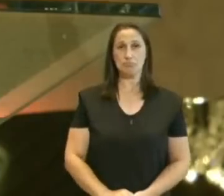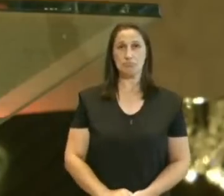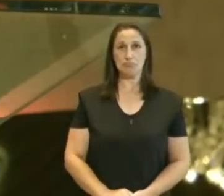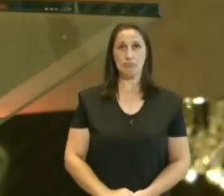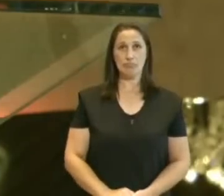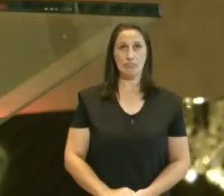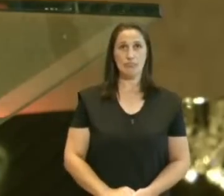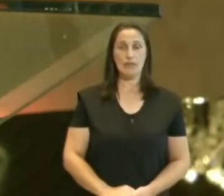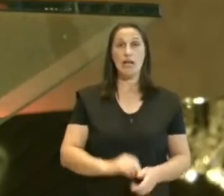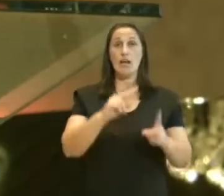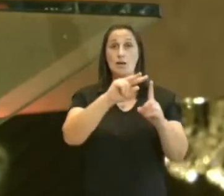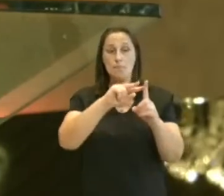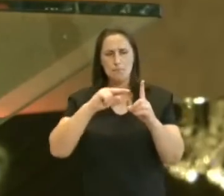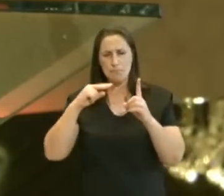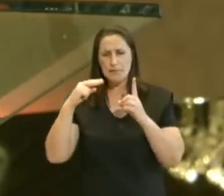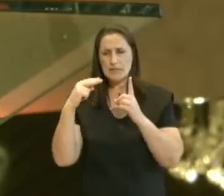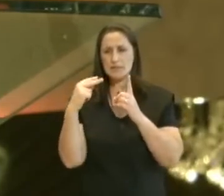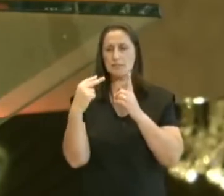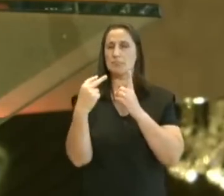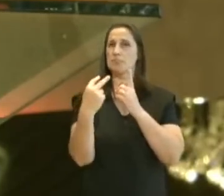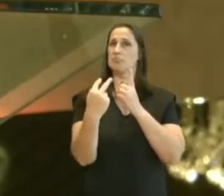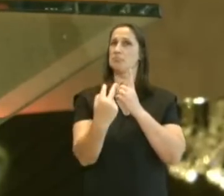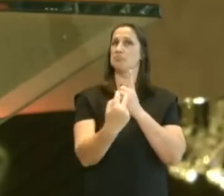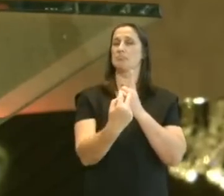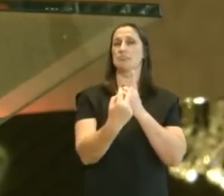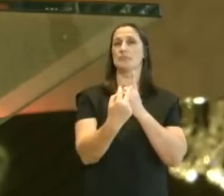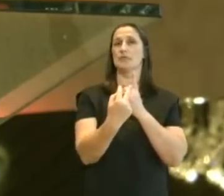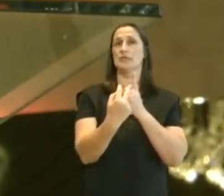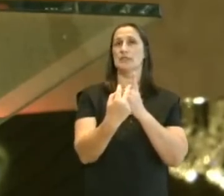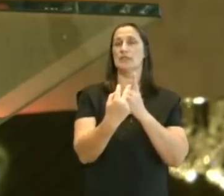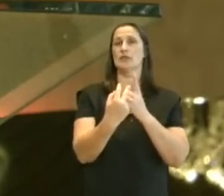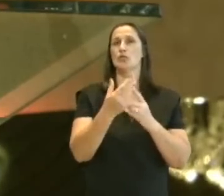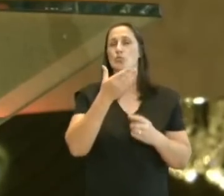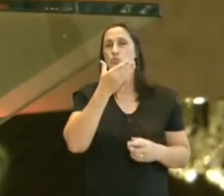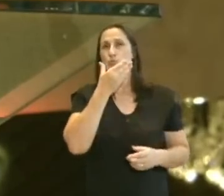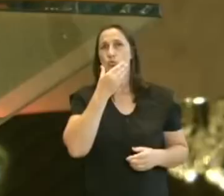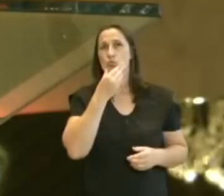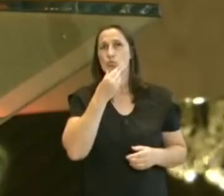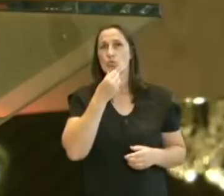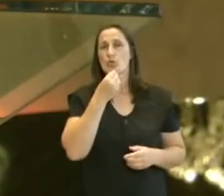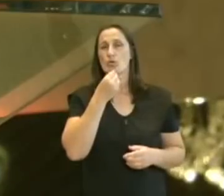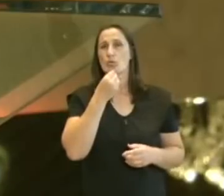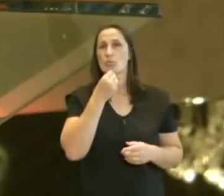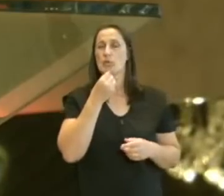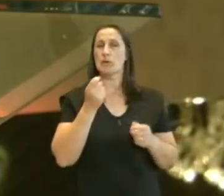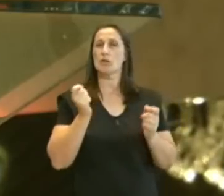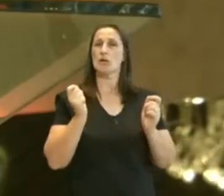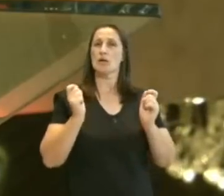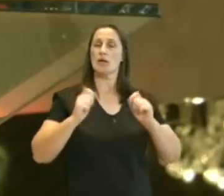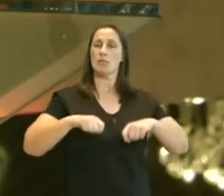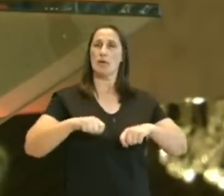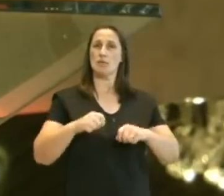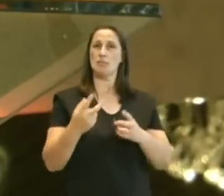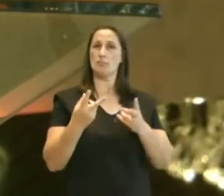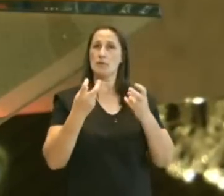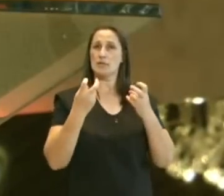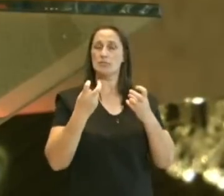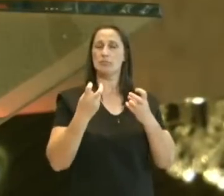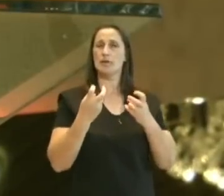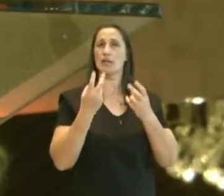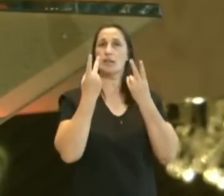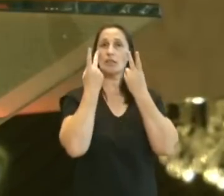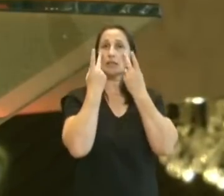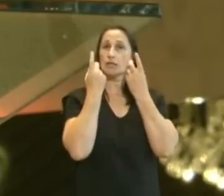E a perspectiva da realidade que aqueles homens eram capazes de perceber, parecia a mais